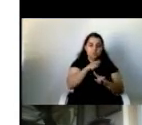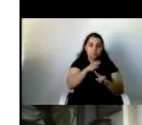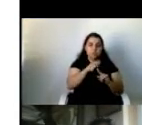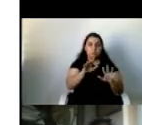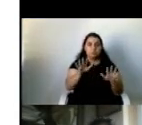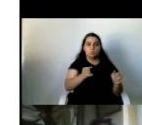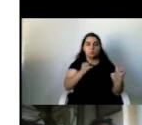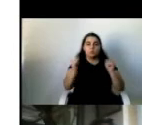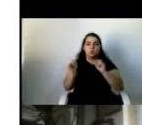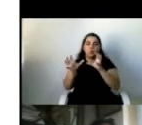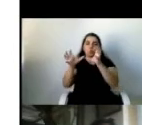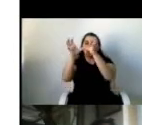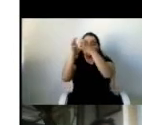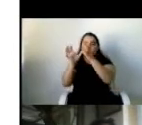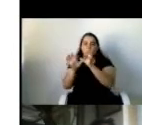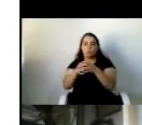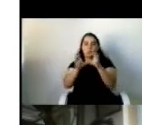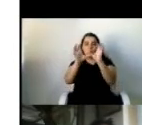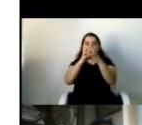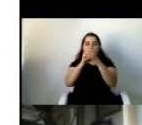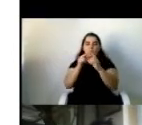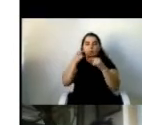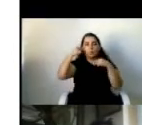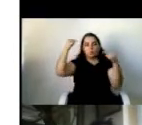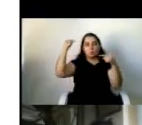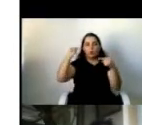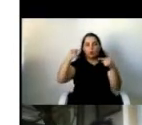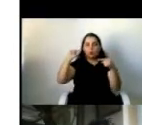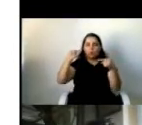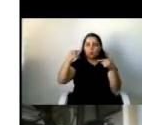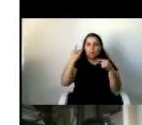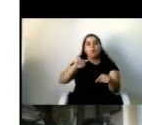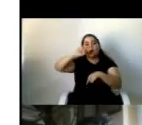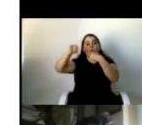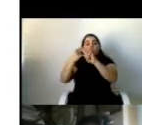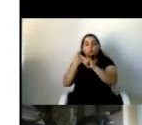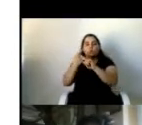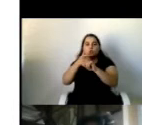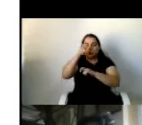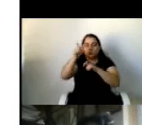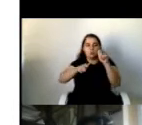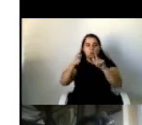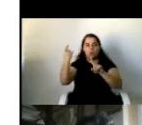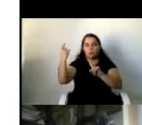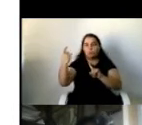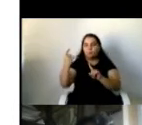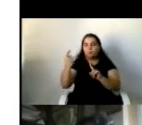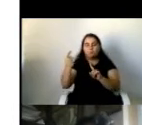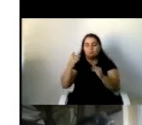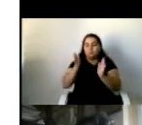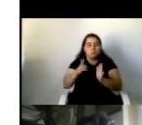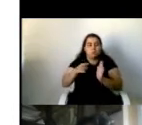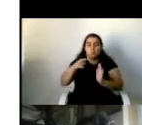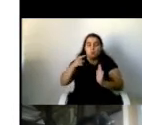trouxeram-nos outra realidade, que é todas as outras pessoas que são, de alguma forma, obrigadas a procurar